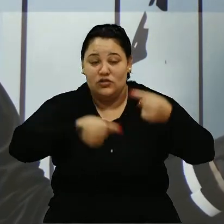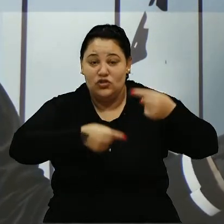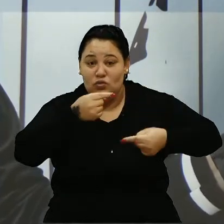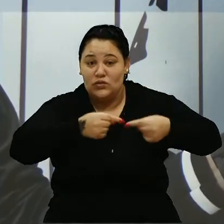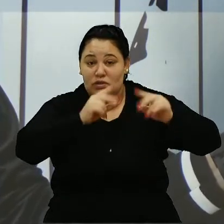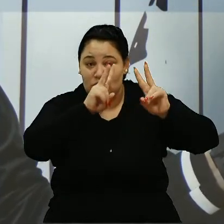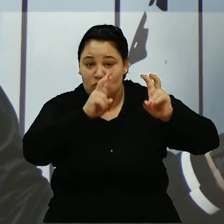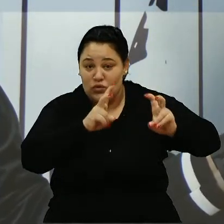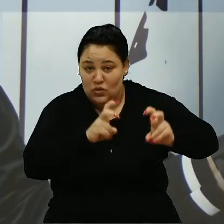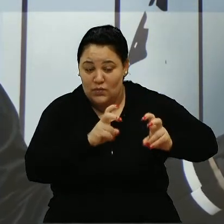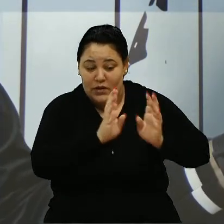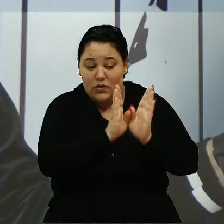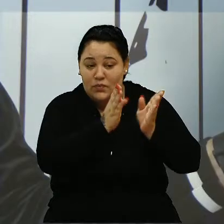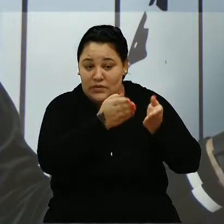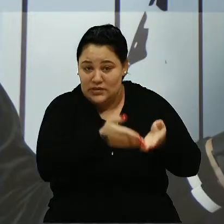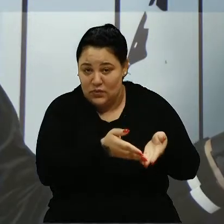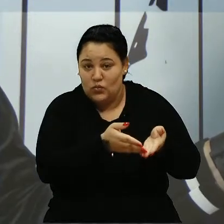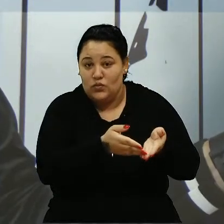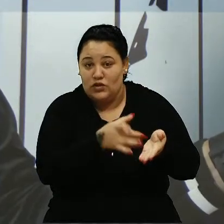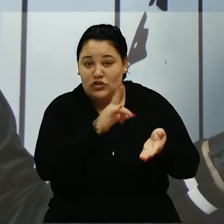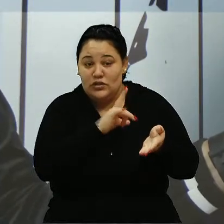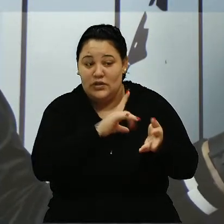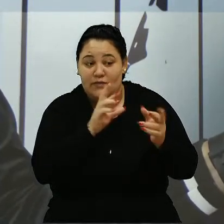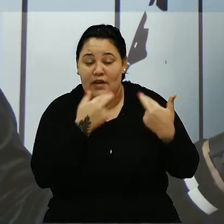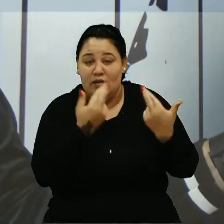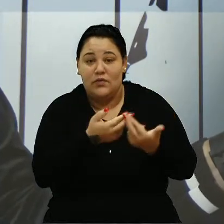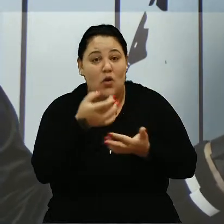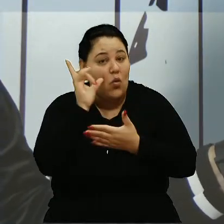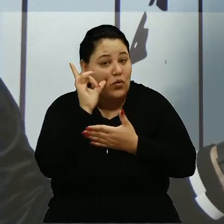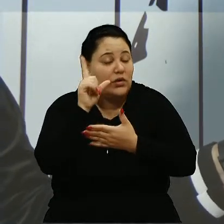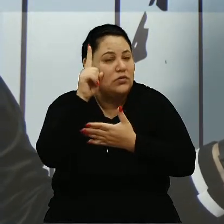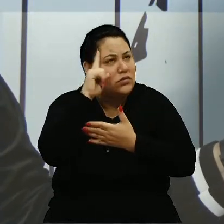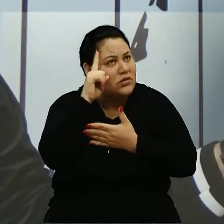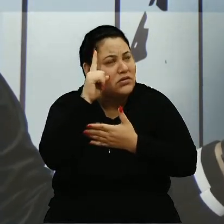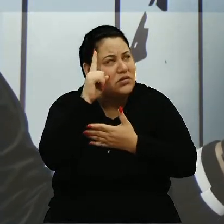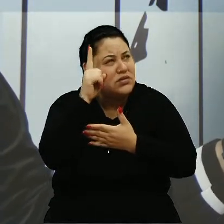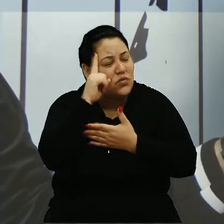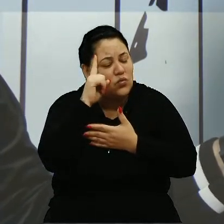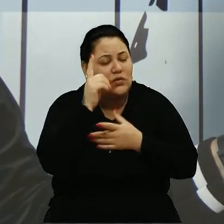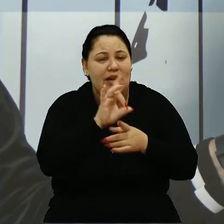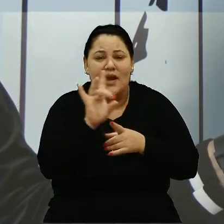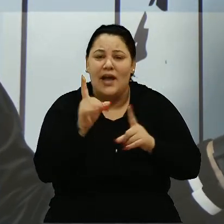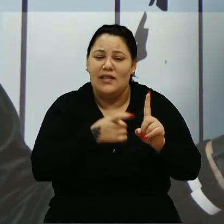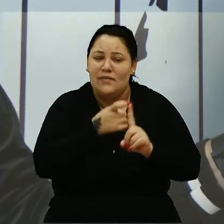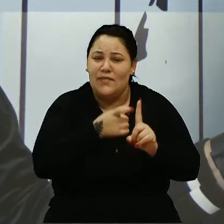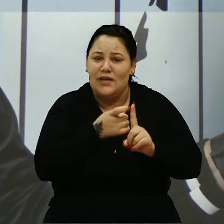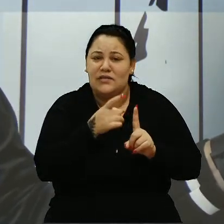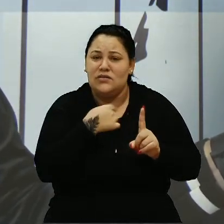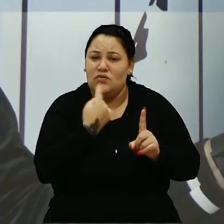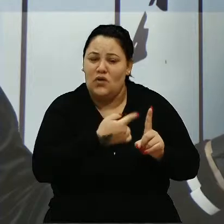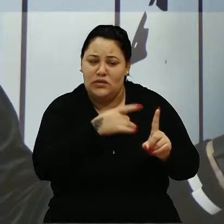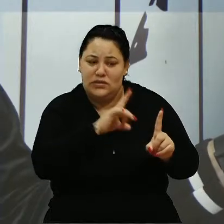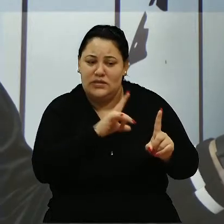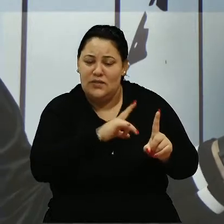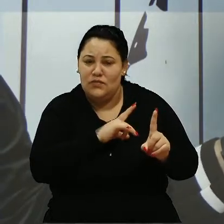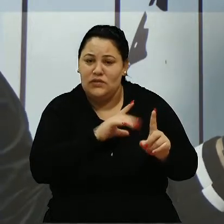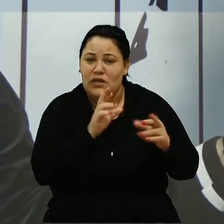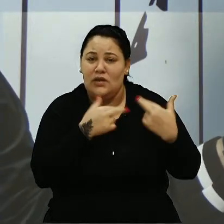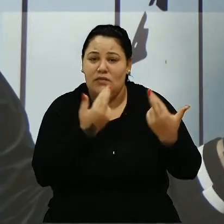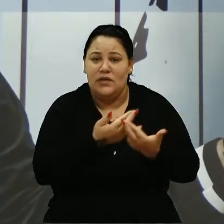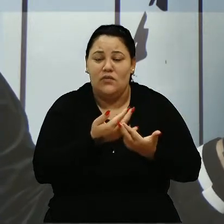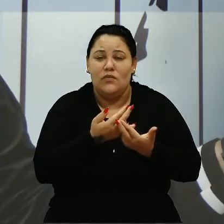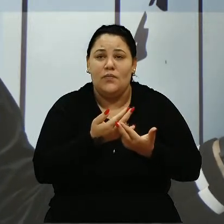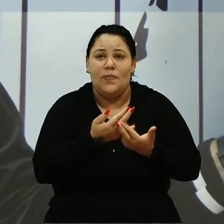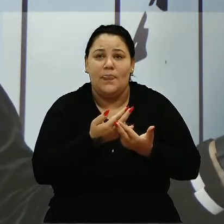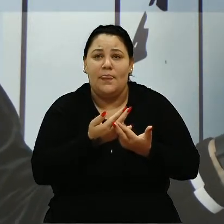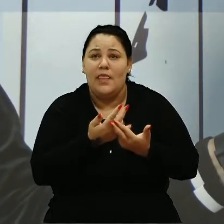sobre a comissão que tivemos reunião ontem, toda segunda de cada mês, nós temos reunião na GNI-PTF da